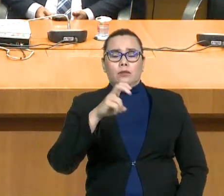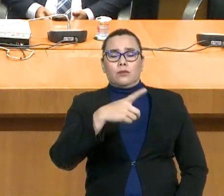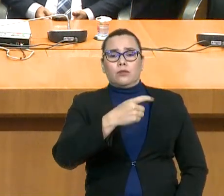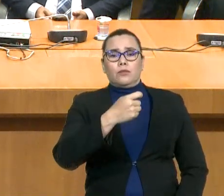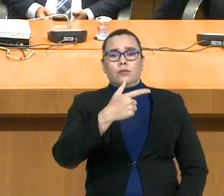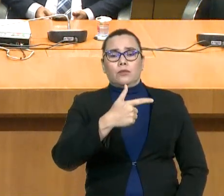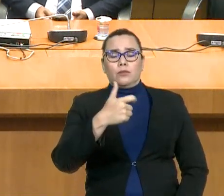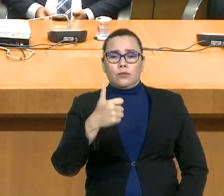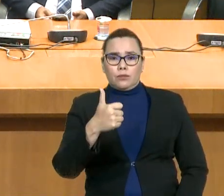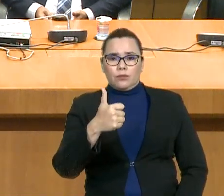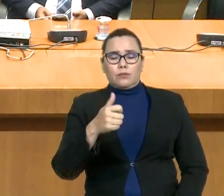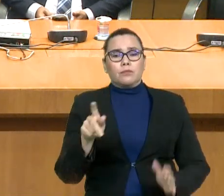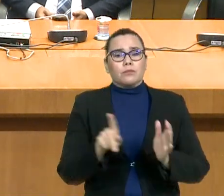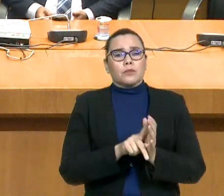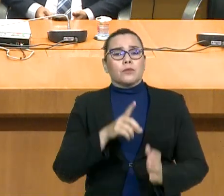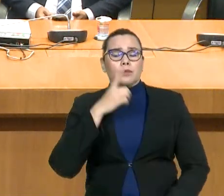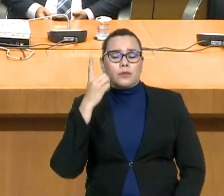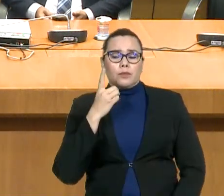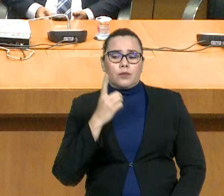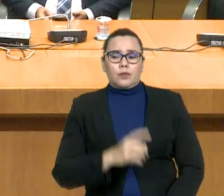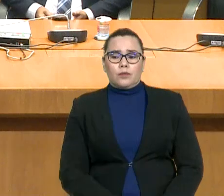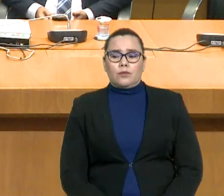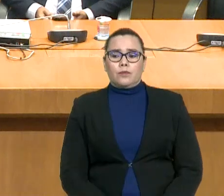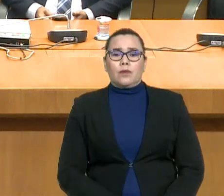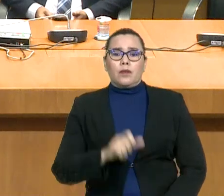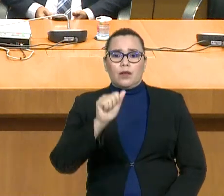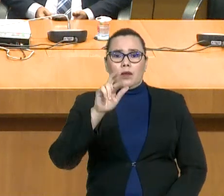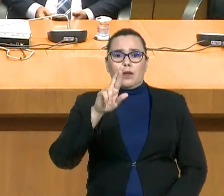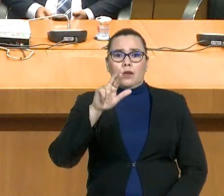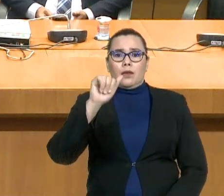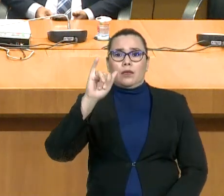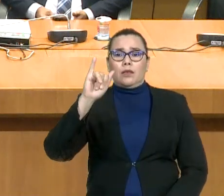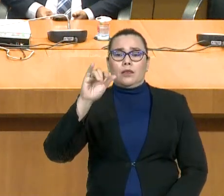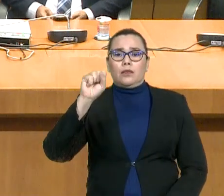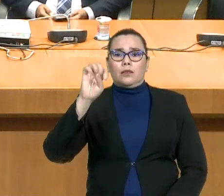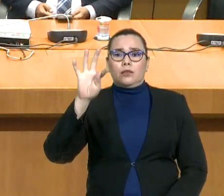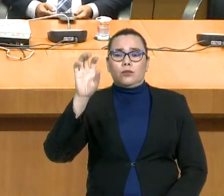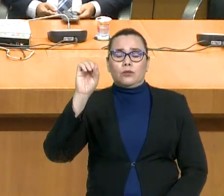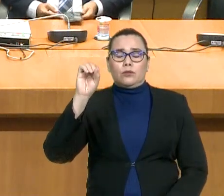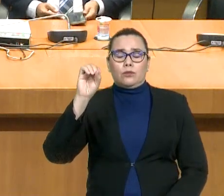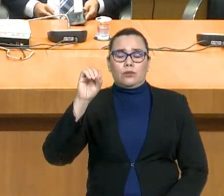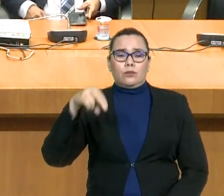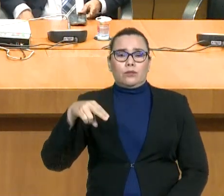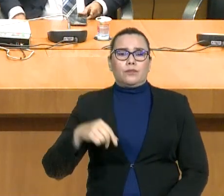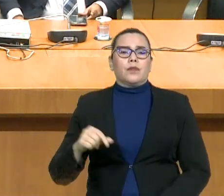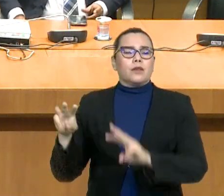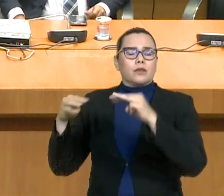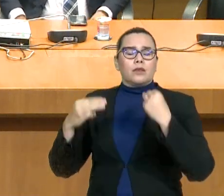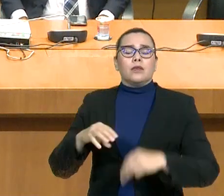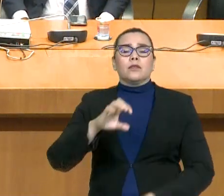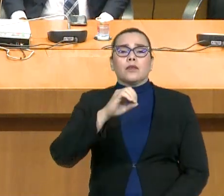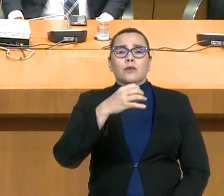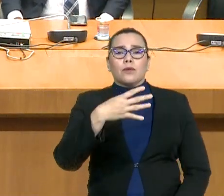535/2021, de autoria do deputado Ariston, encaminhado pela mensagem governamental número